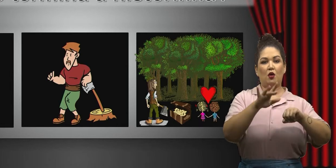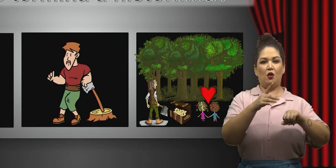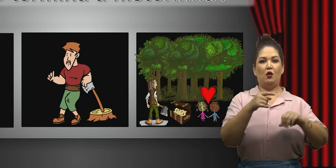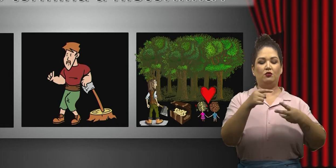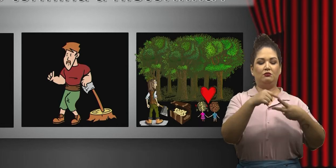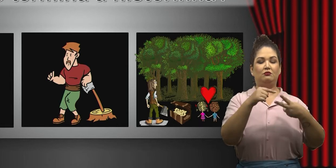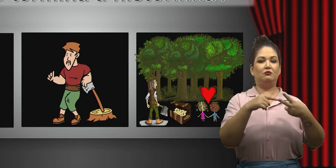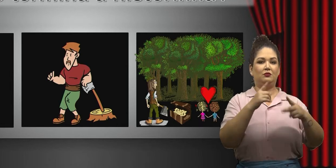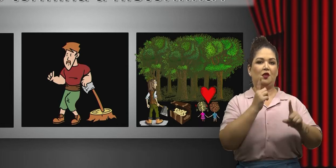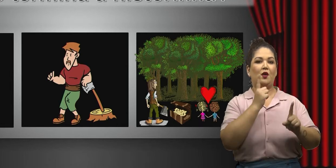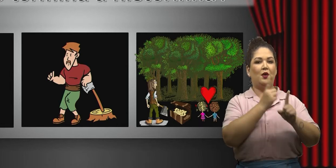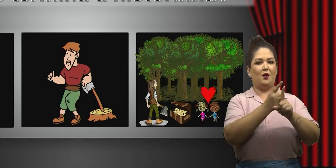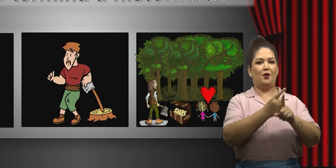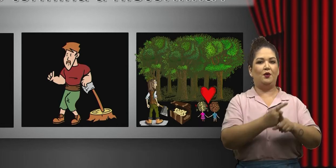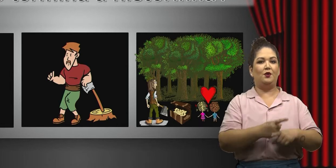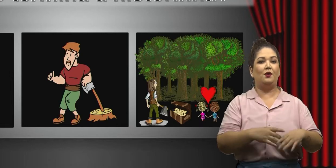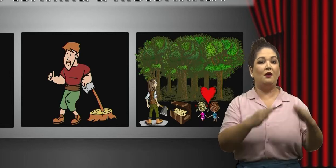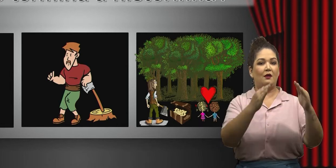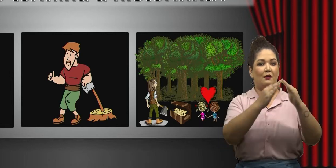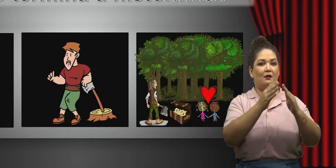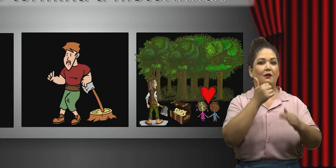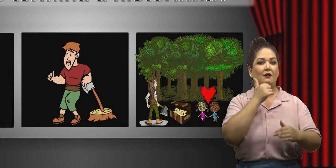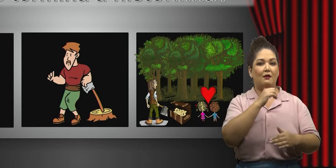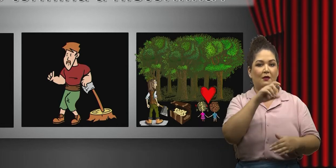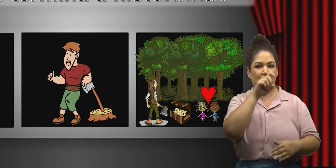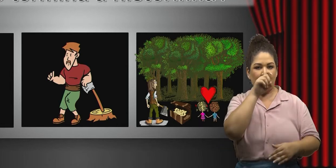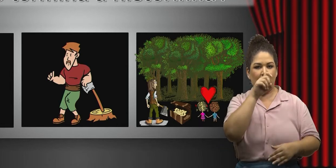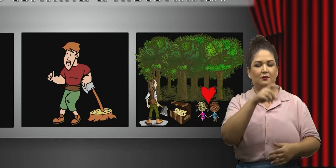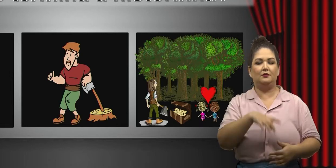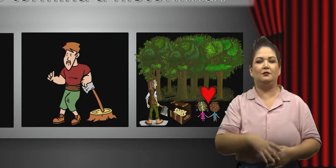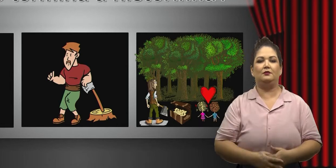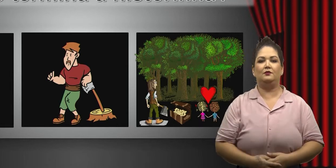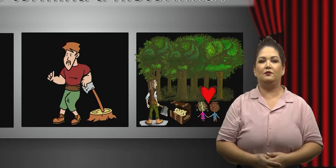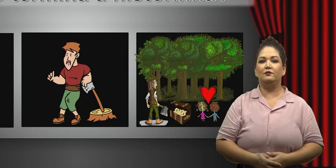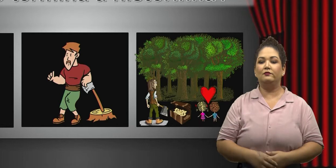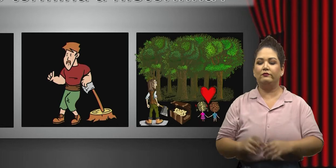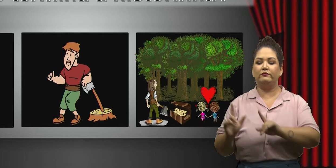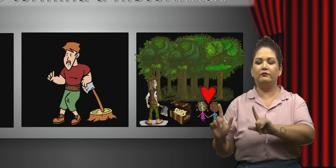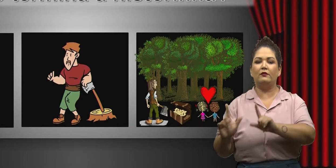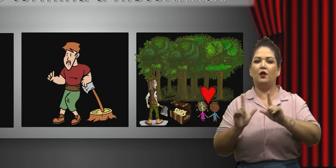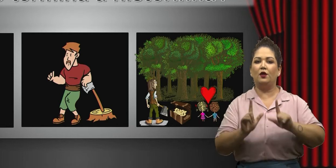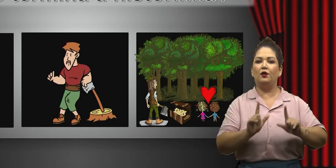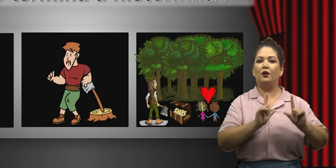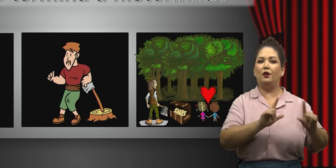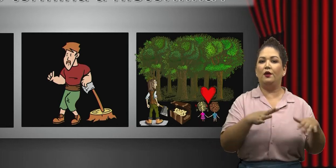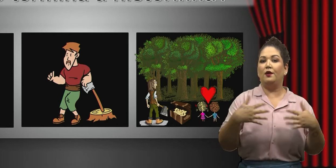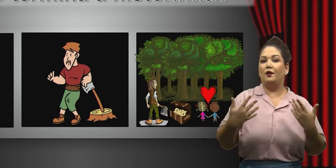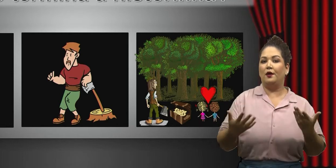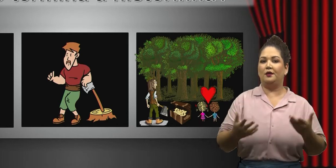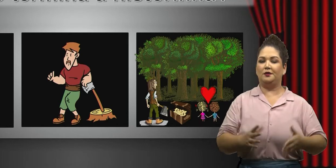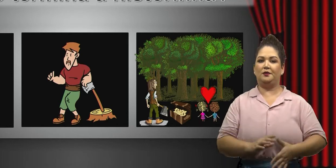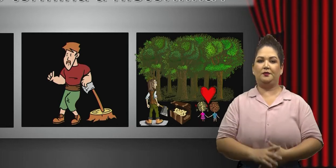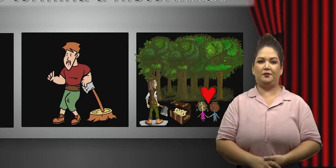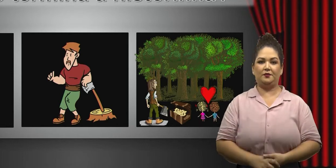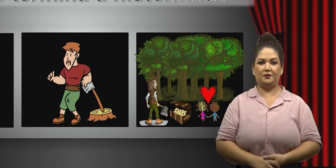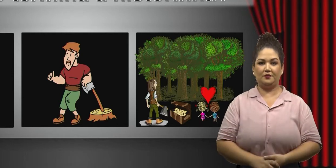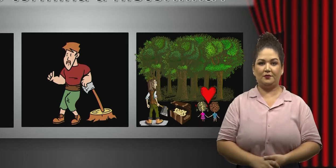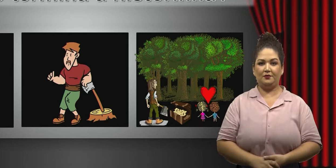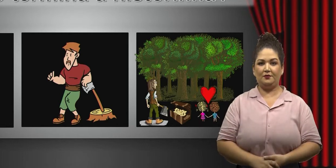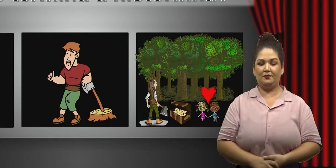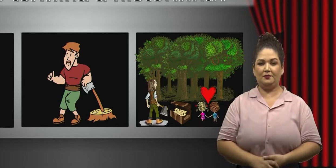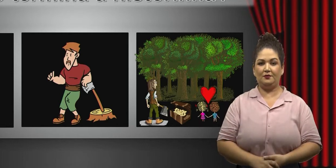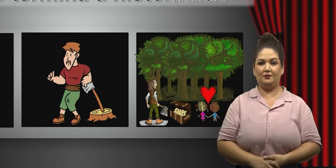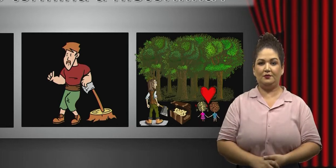que João e Maria encontraram na casinha da bruxa. Vamos lá identificar